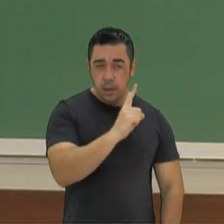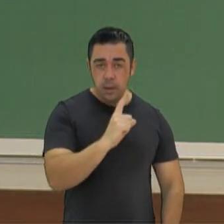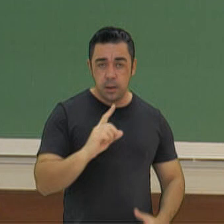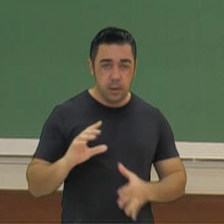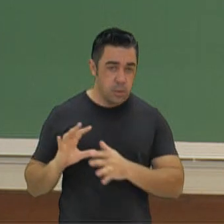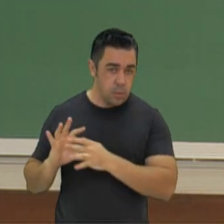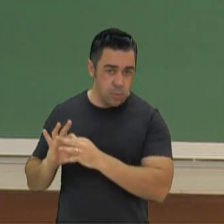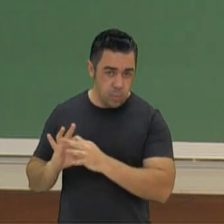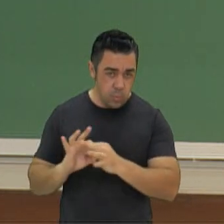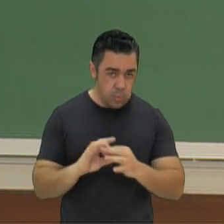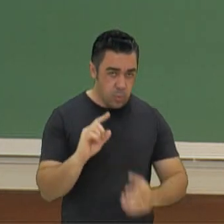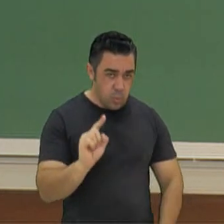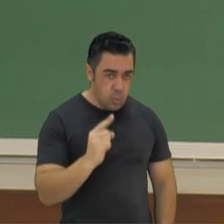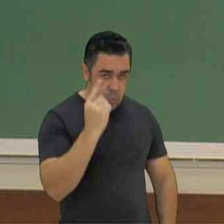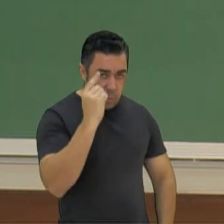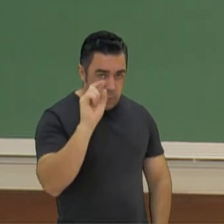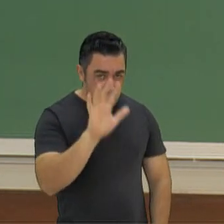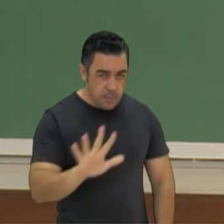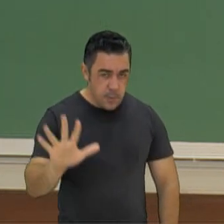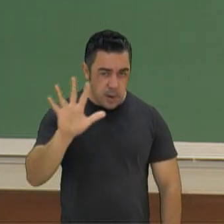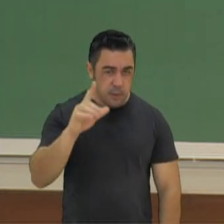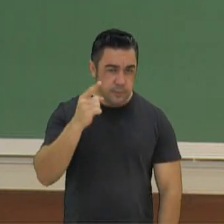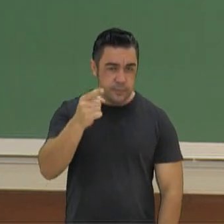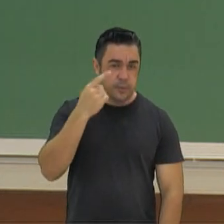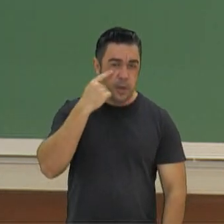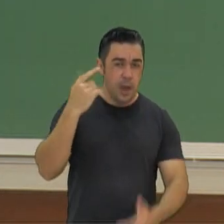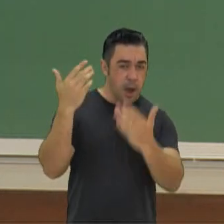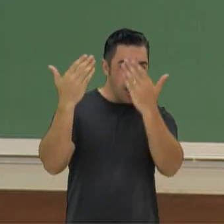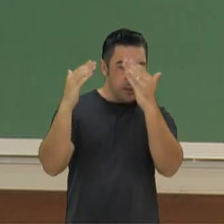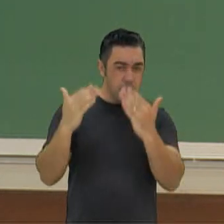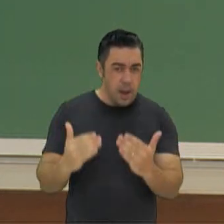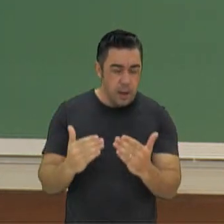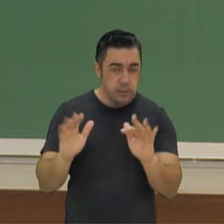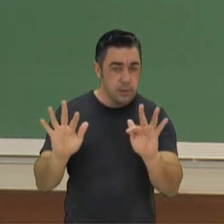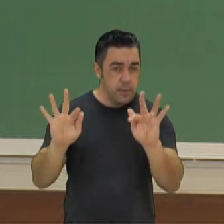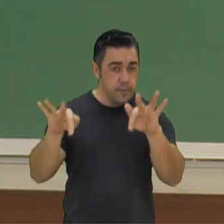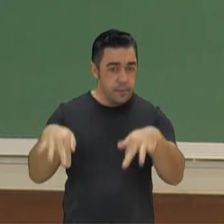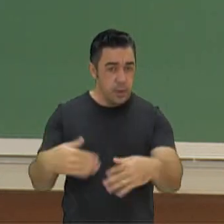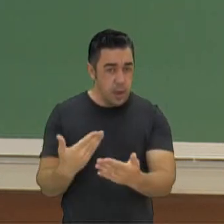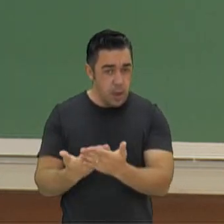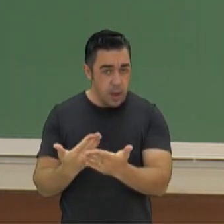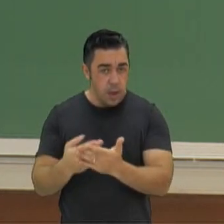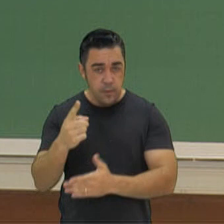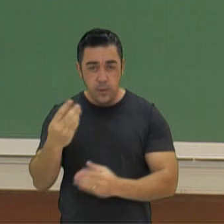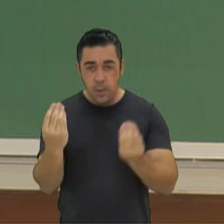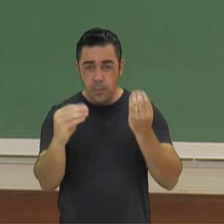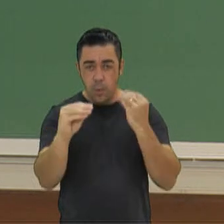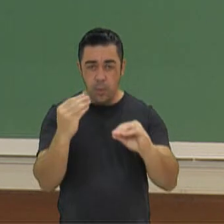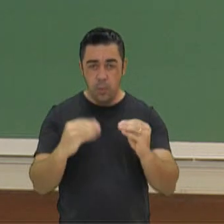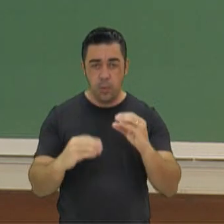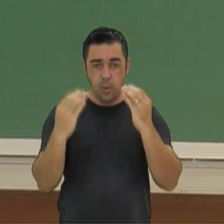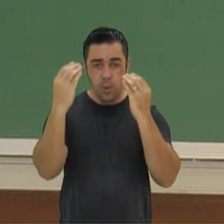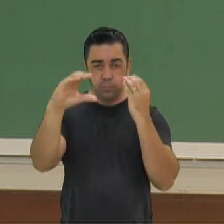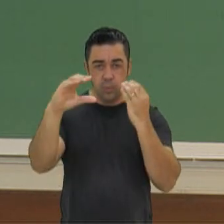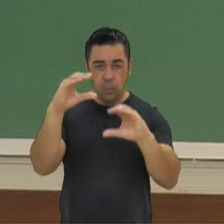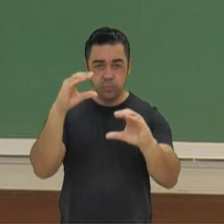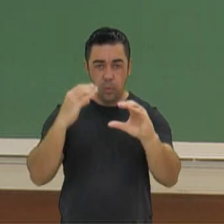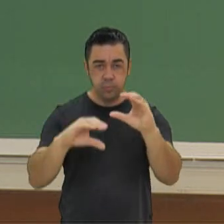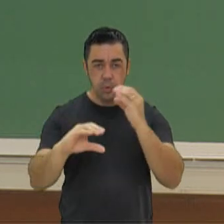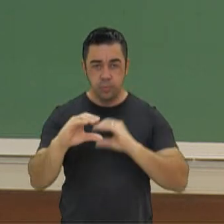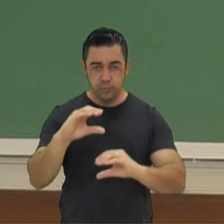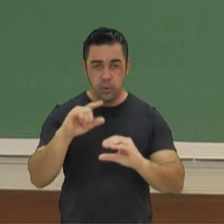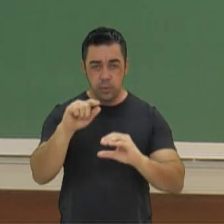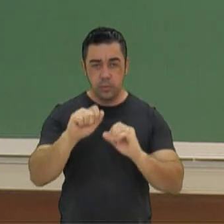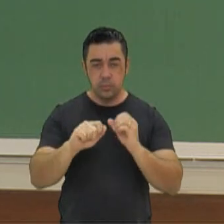contextualizadas em apenas uma figura. Vocês vão analisar essa imagem no final da aula e vão postar lá nos comentários